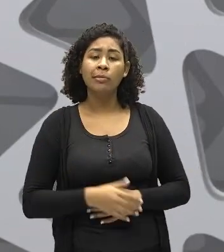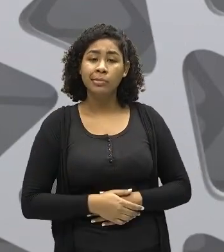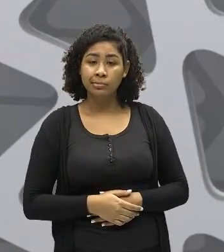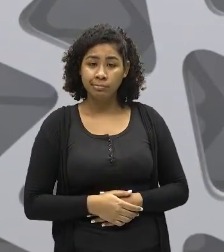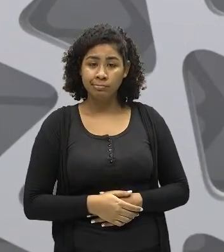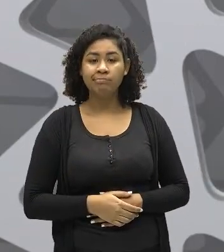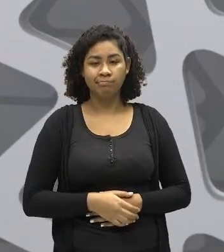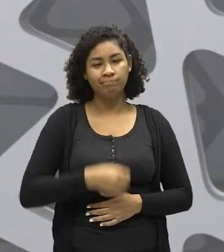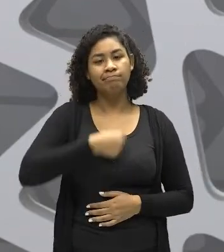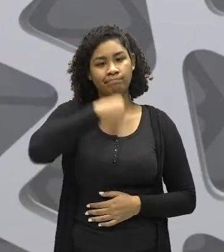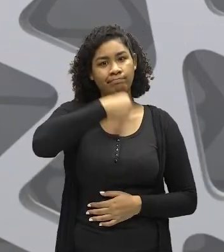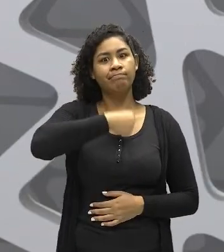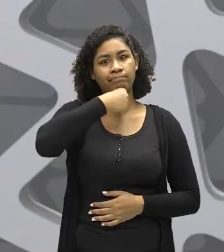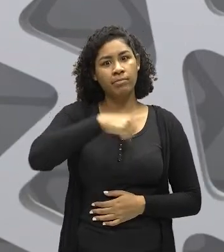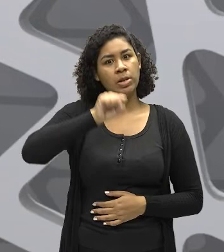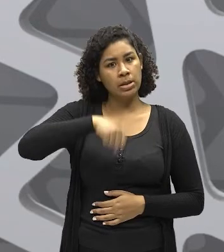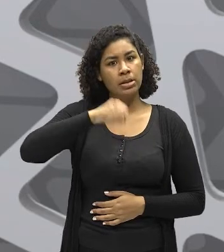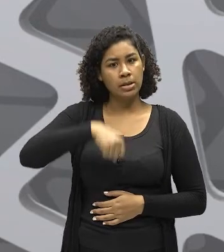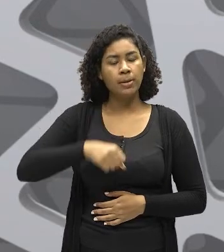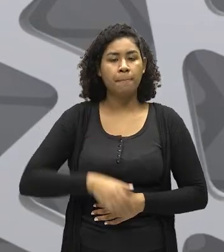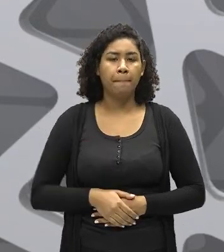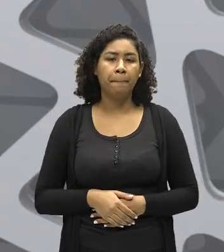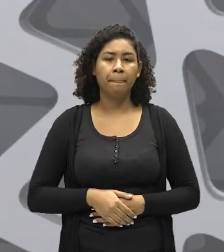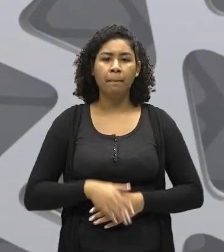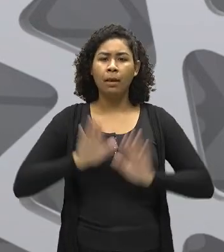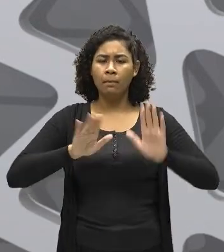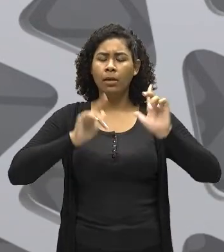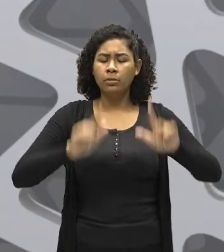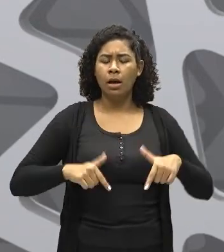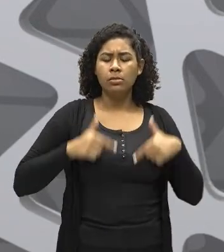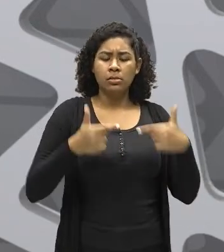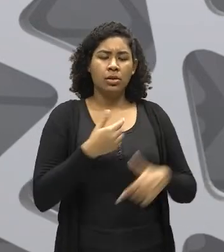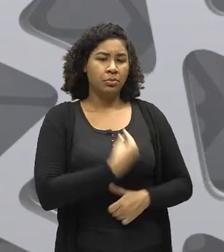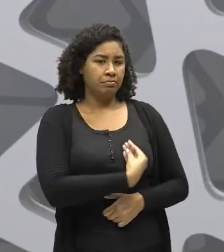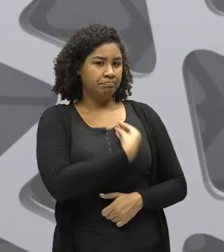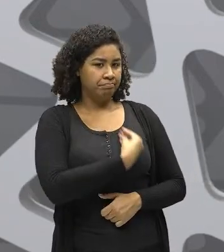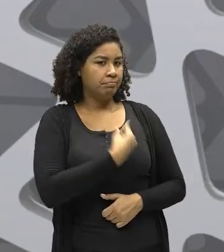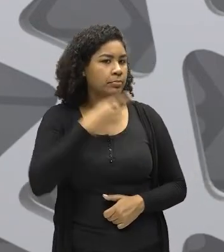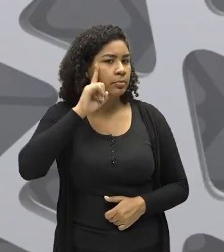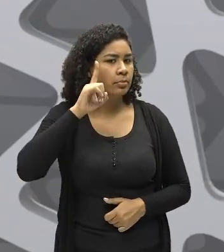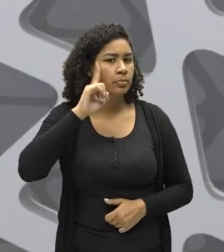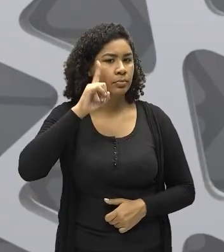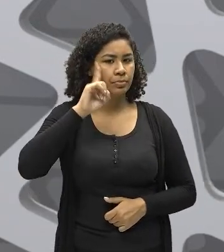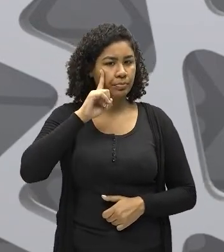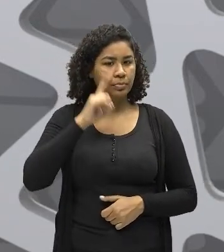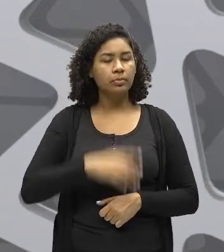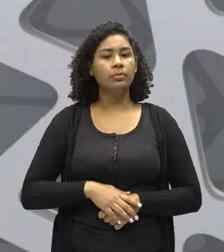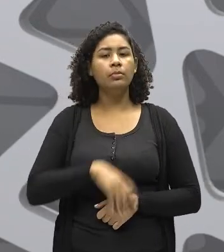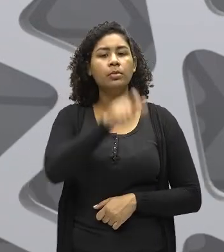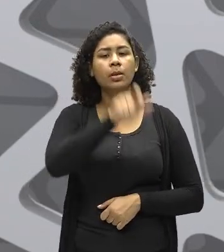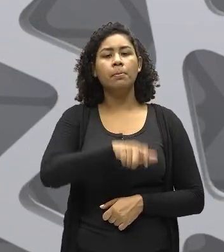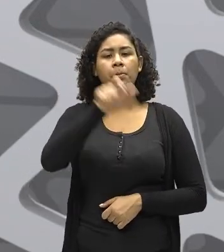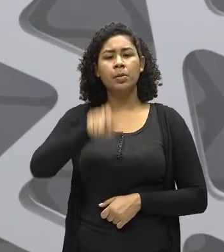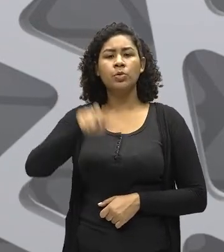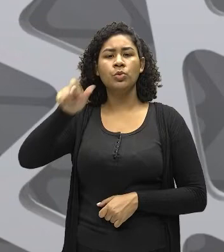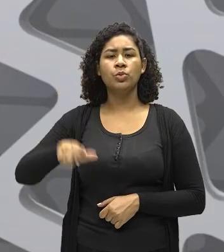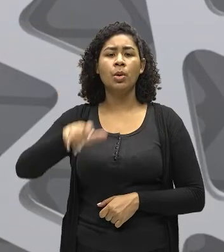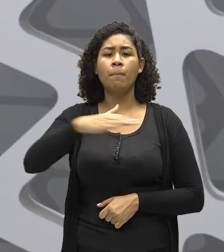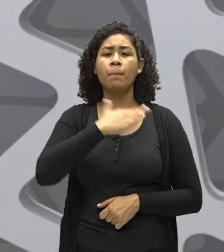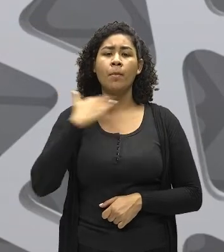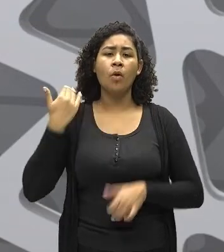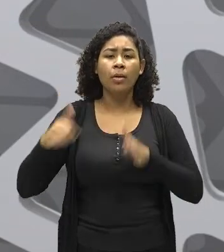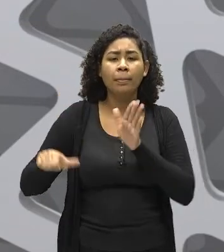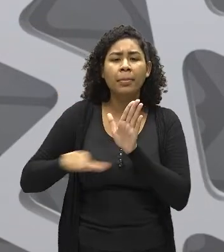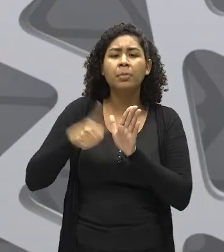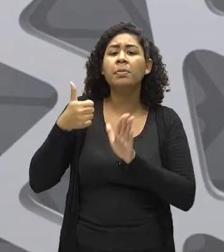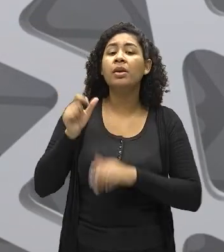Do ponto de vista prático, da nossa vivência mesmo, quem são as pessoas que morrem na frente?